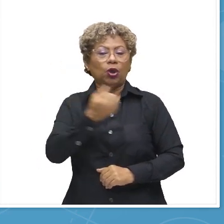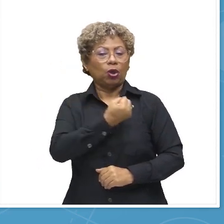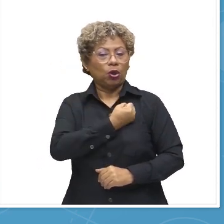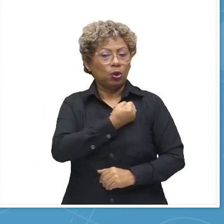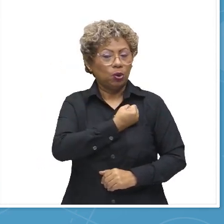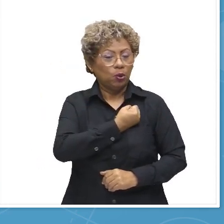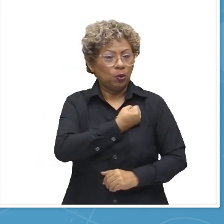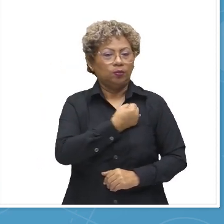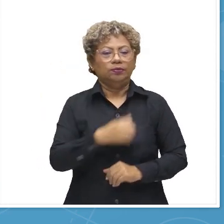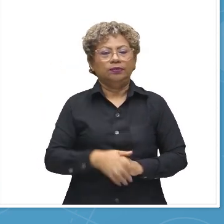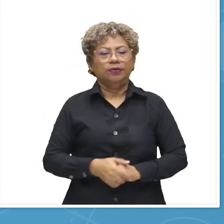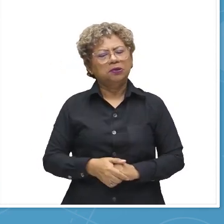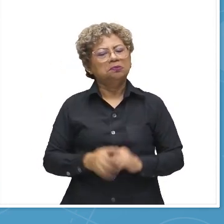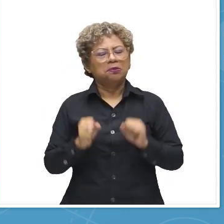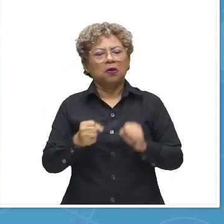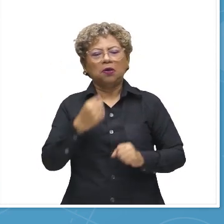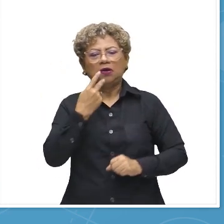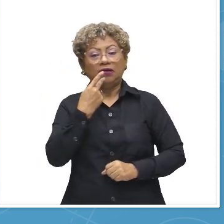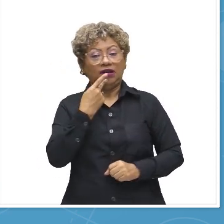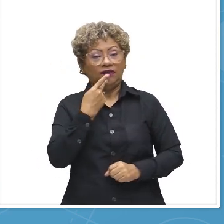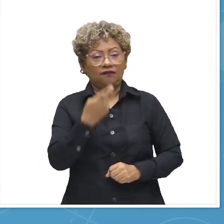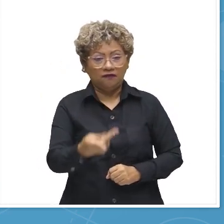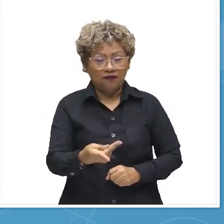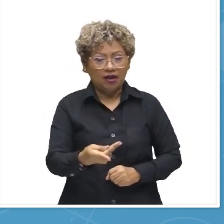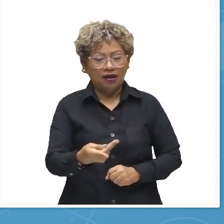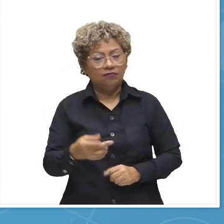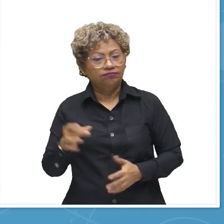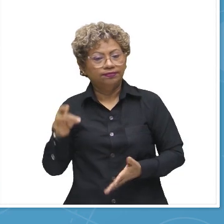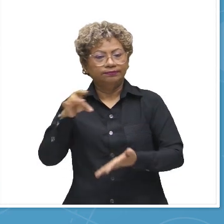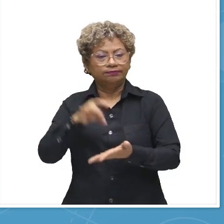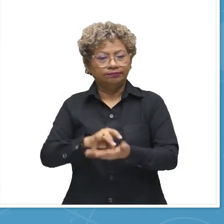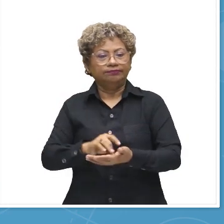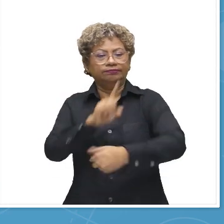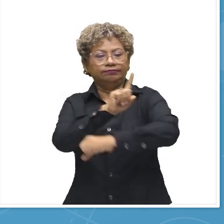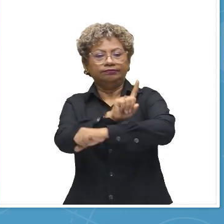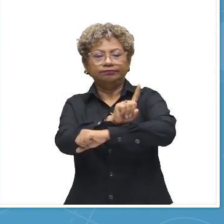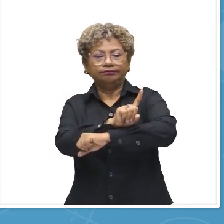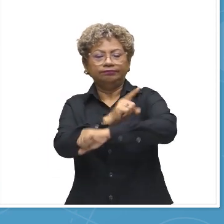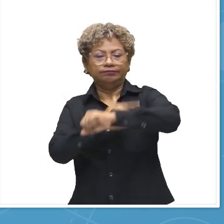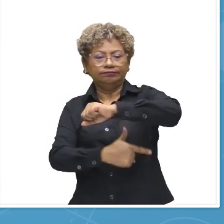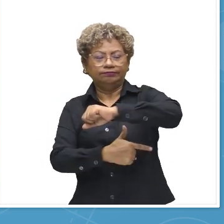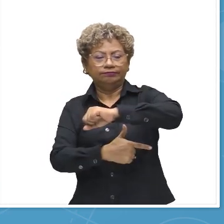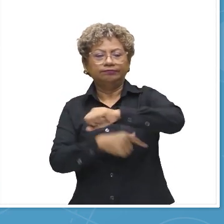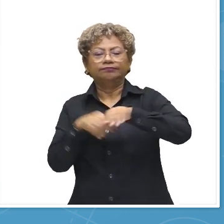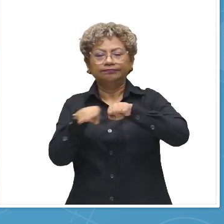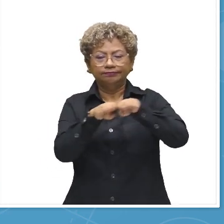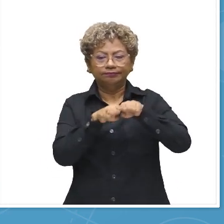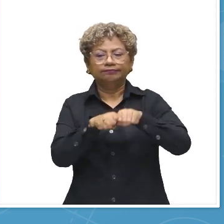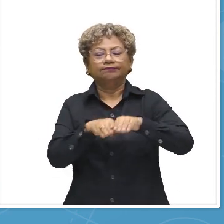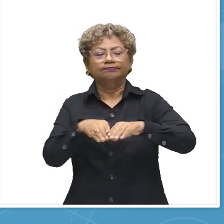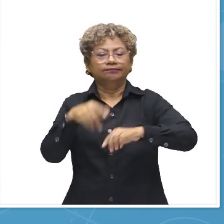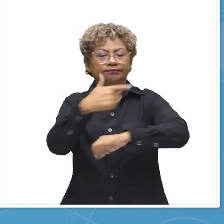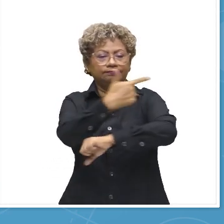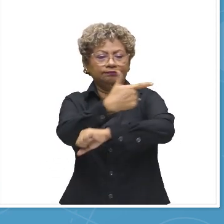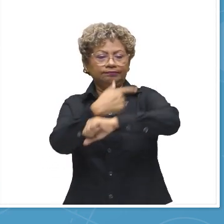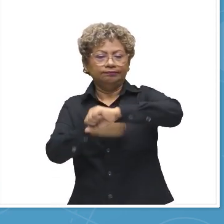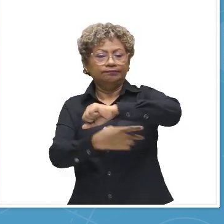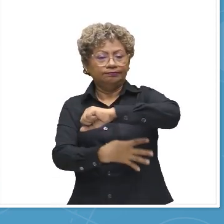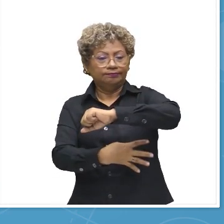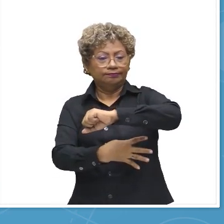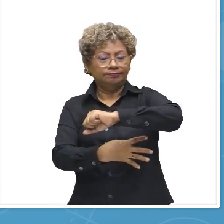dizer que 1 sobre 2 é igual a 2 sobre 4, que é igual a 4 sobre 8. Então, eu